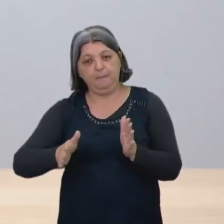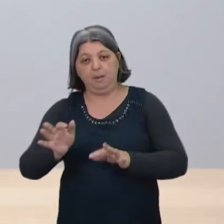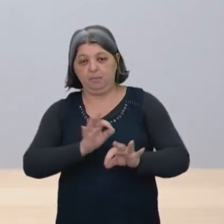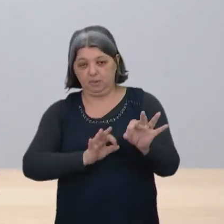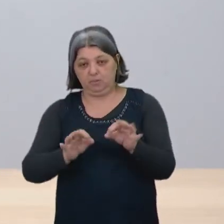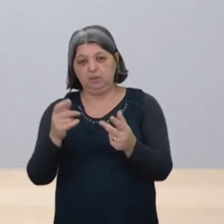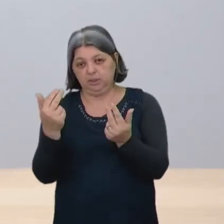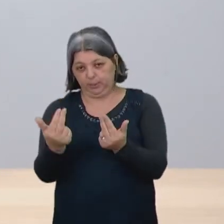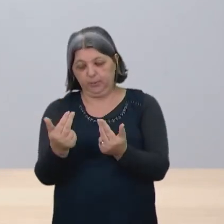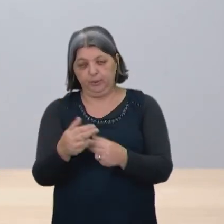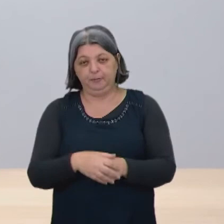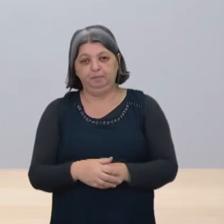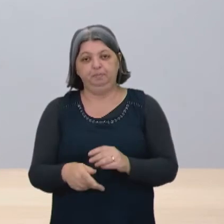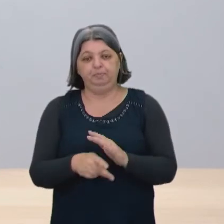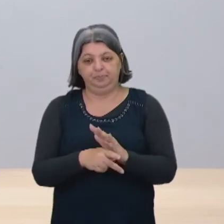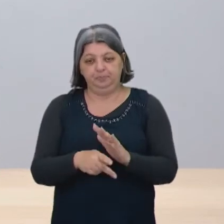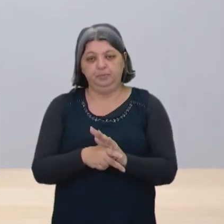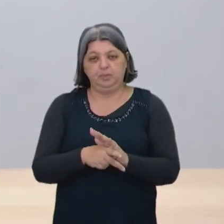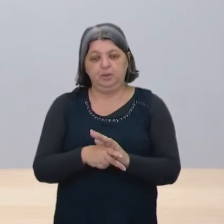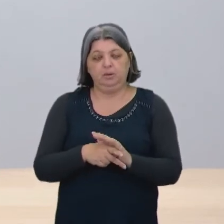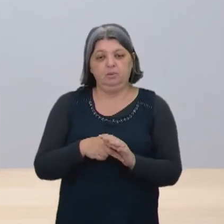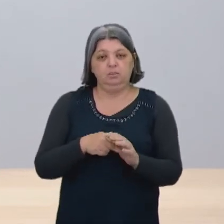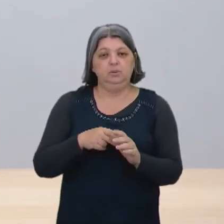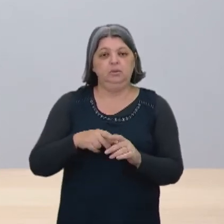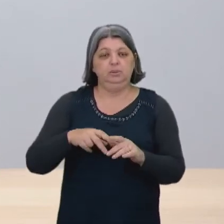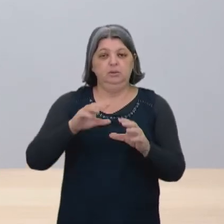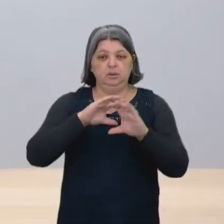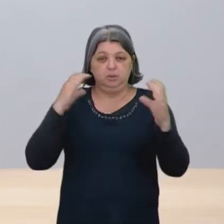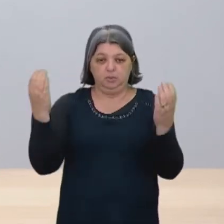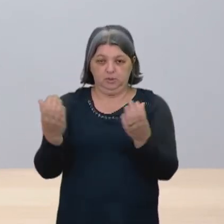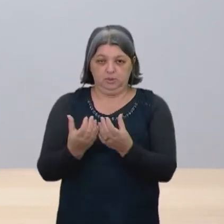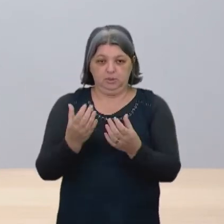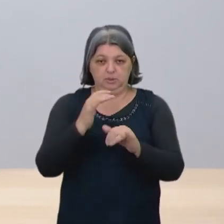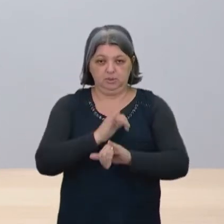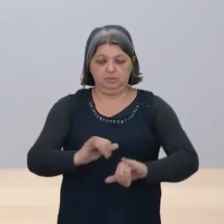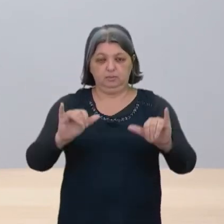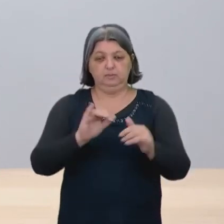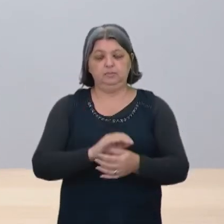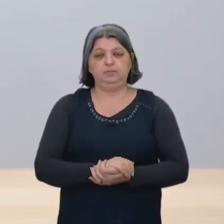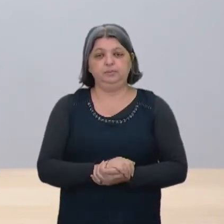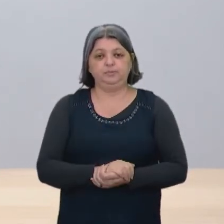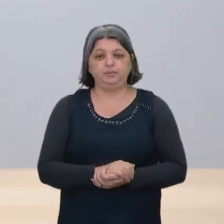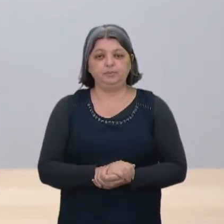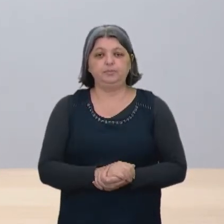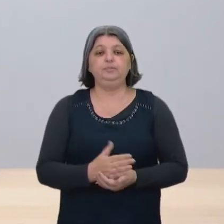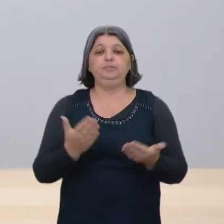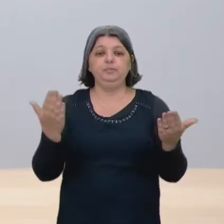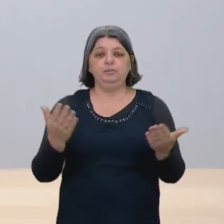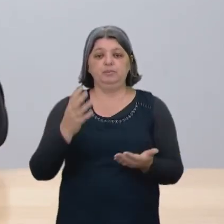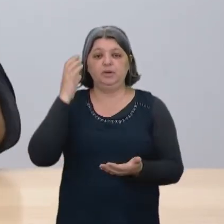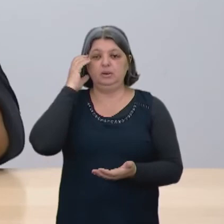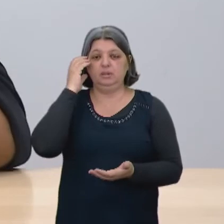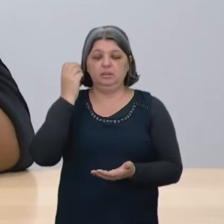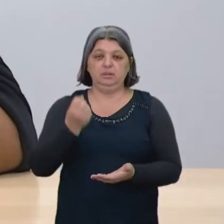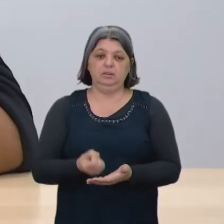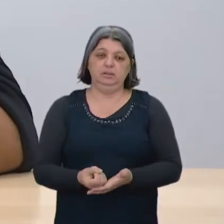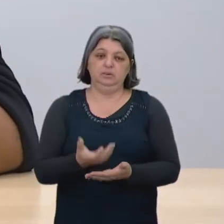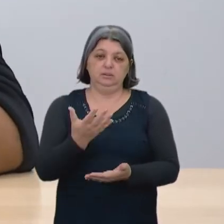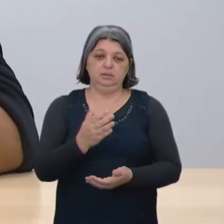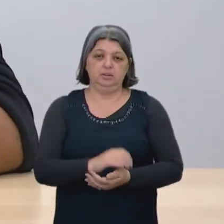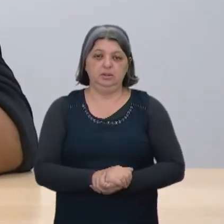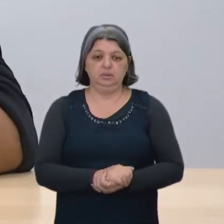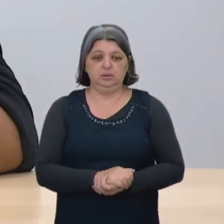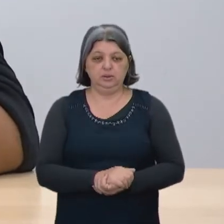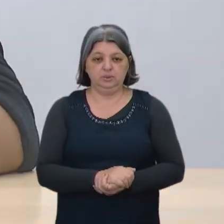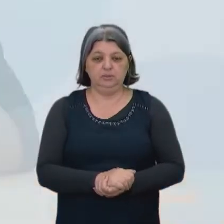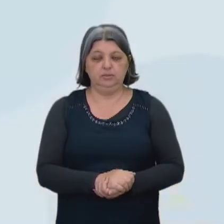semelhante a esse do Voz das Comunidades. Muito bem. Agora vamos a um podcast Esse podcast que eu vou passar